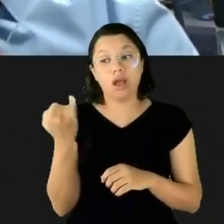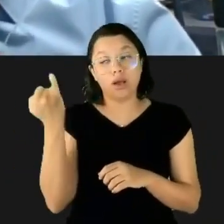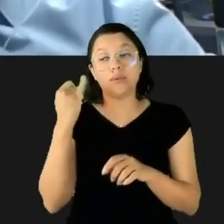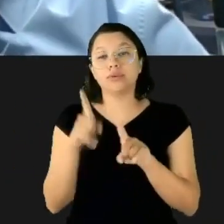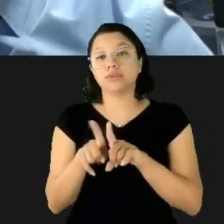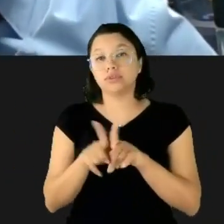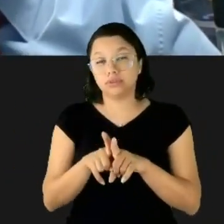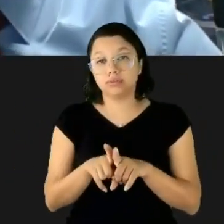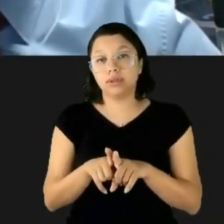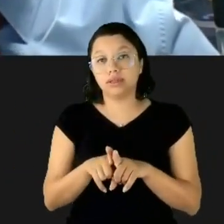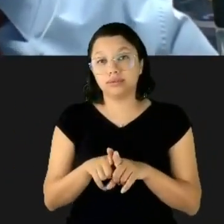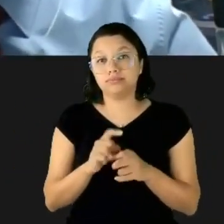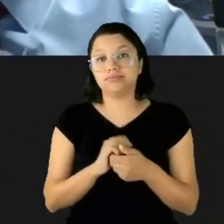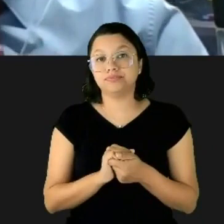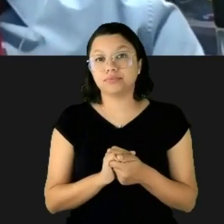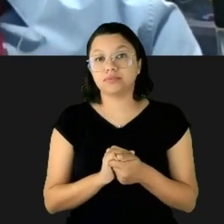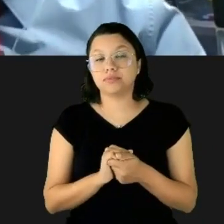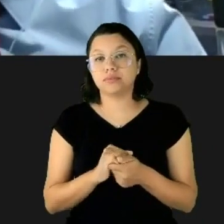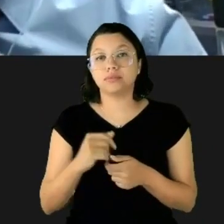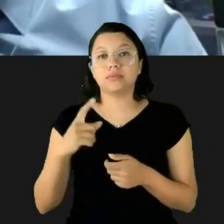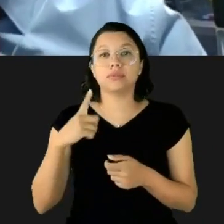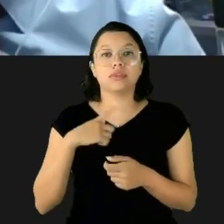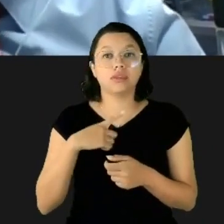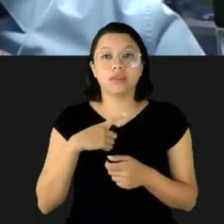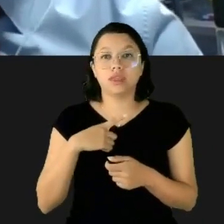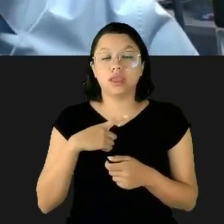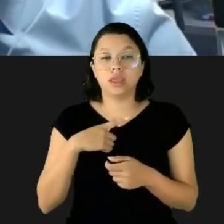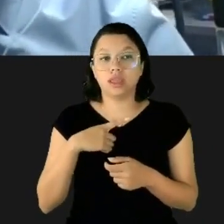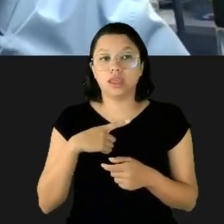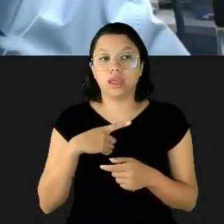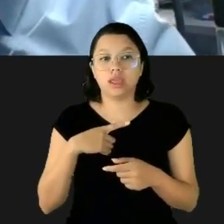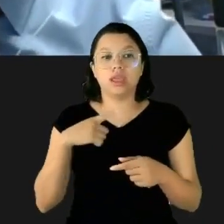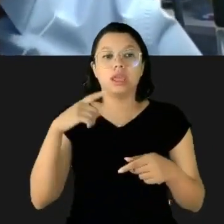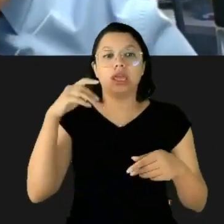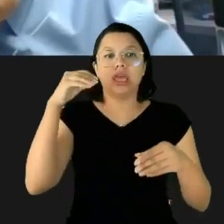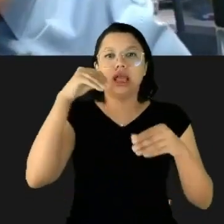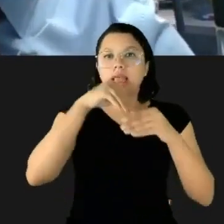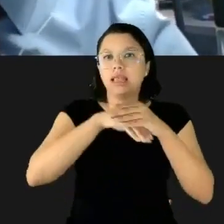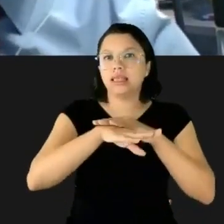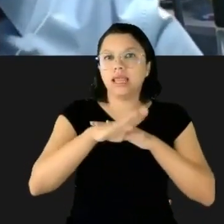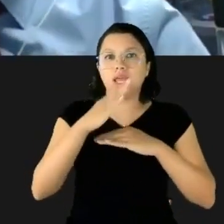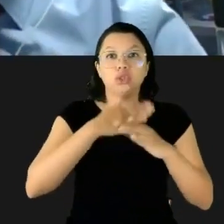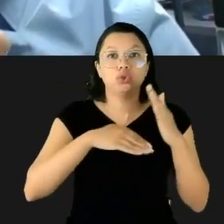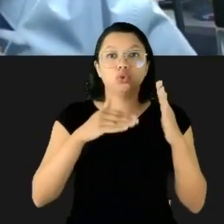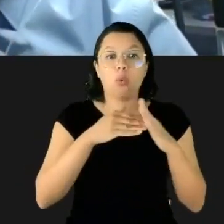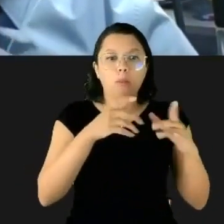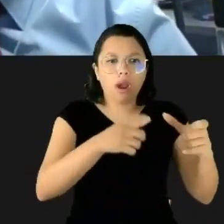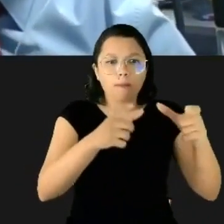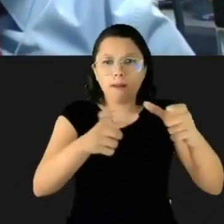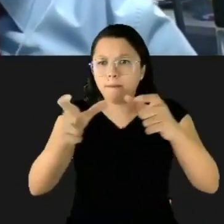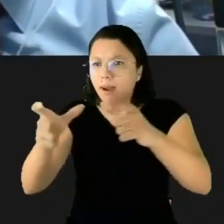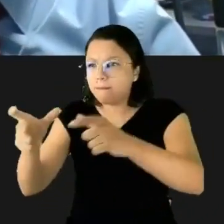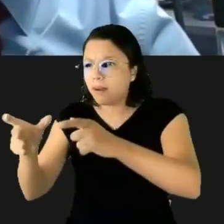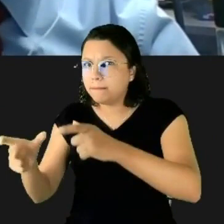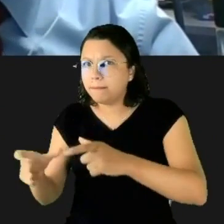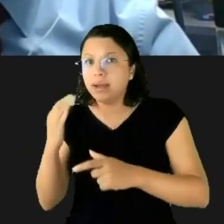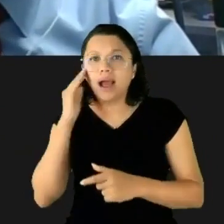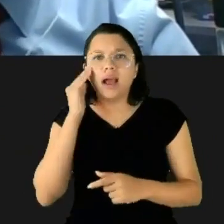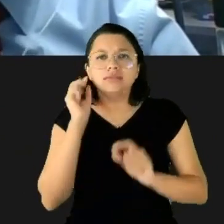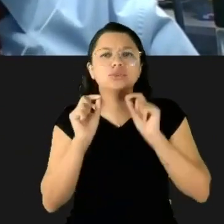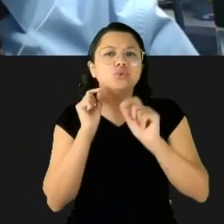capilaridade da unidade, você entrar em todas as partes da sua unidade e entender como que faz cada coisa,